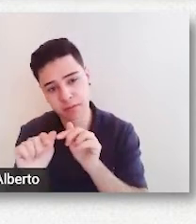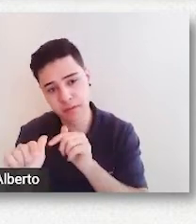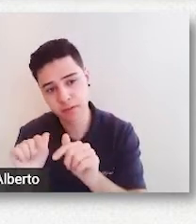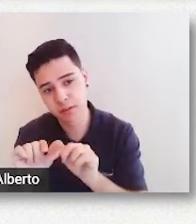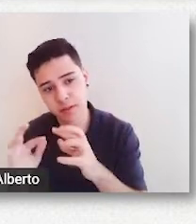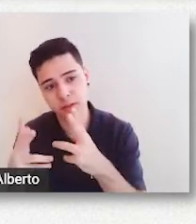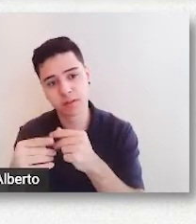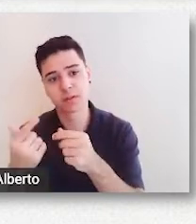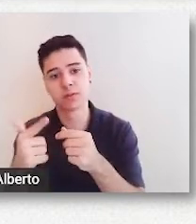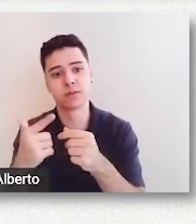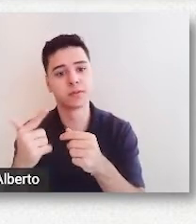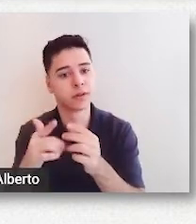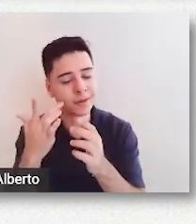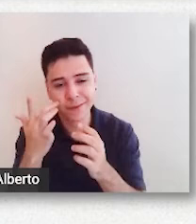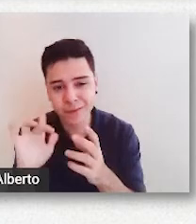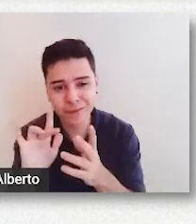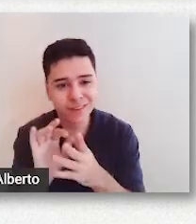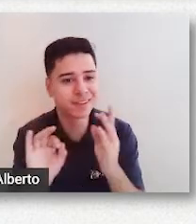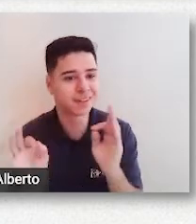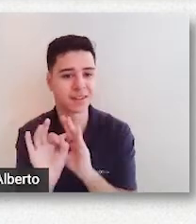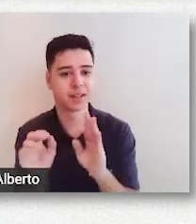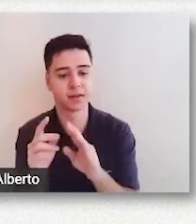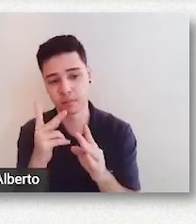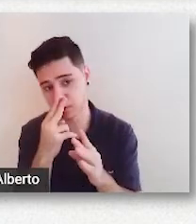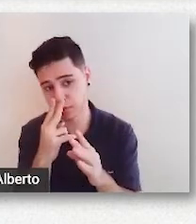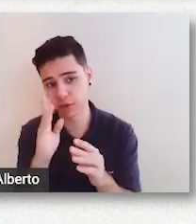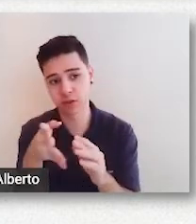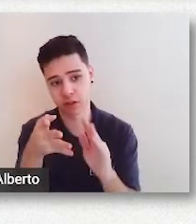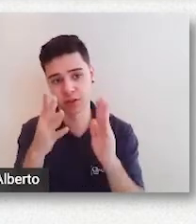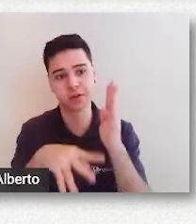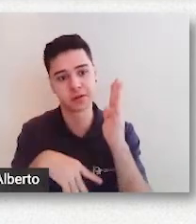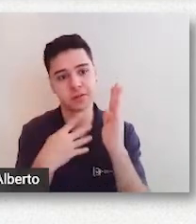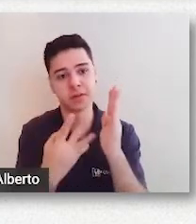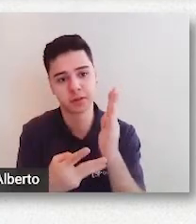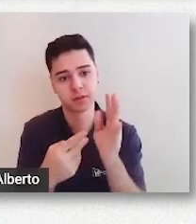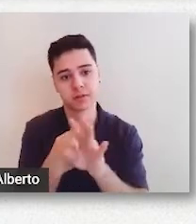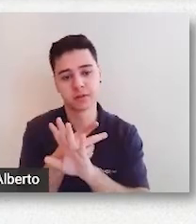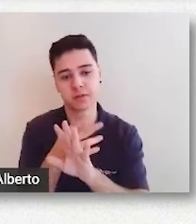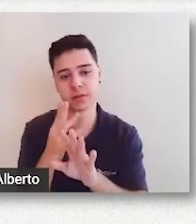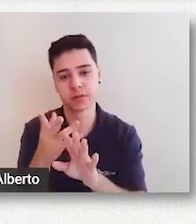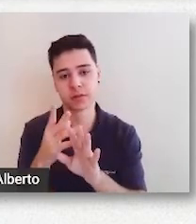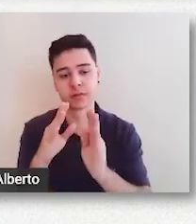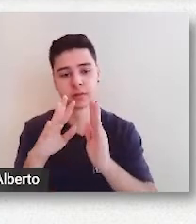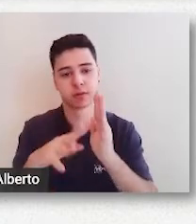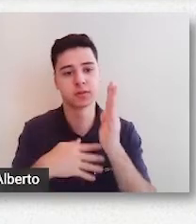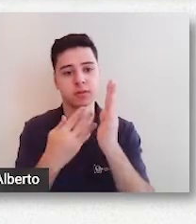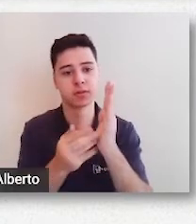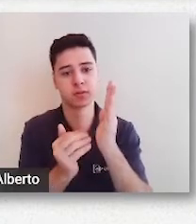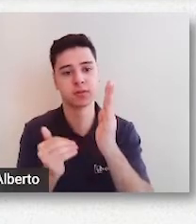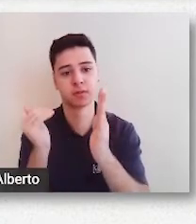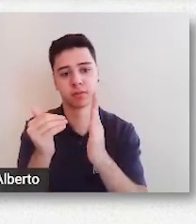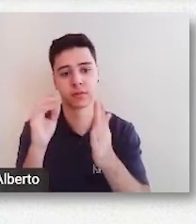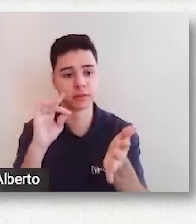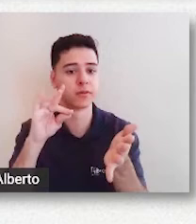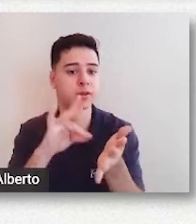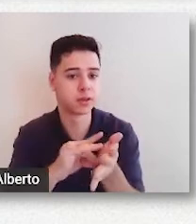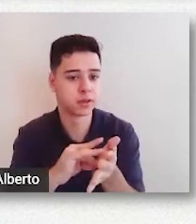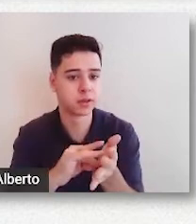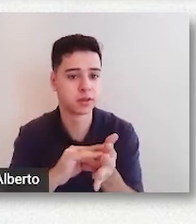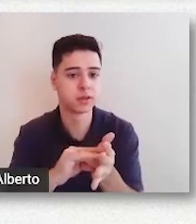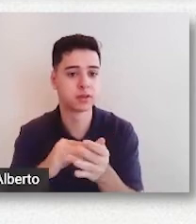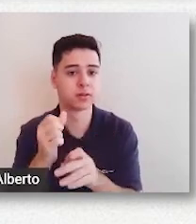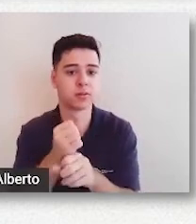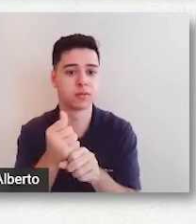muito douramento. Provavelmente já é uma repintura, uma camada de pintura que está por cima da original, né? Que é do